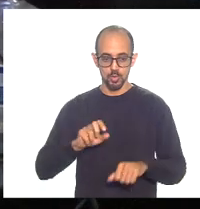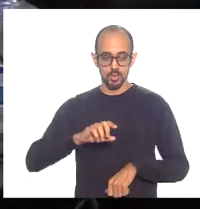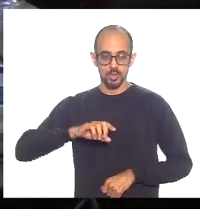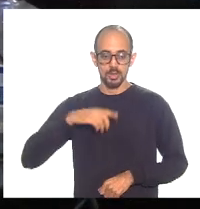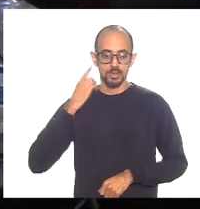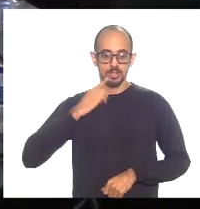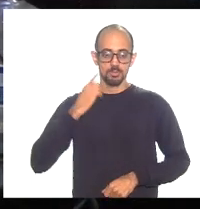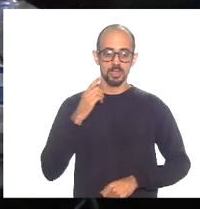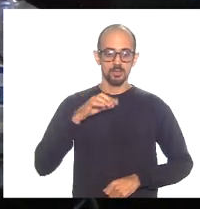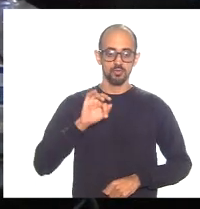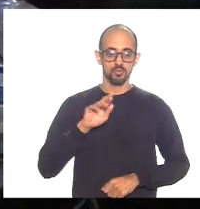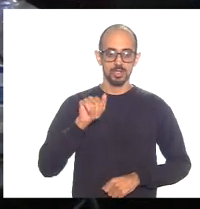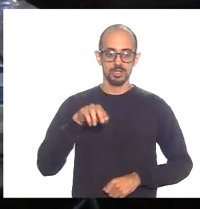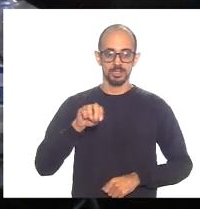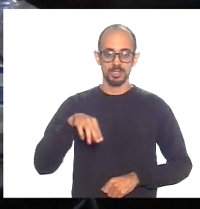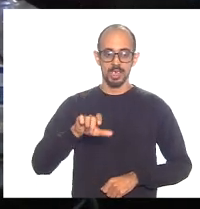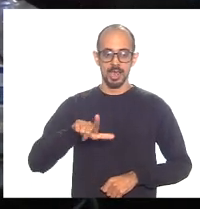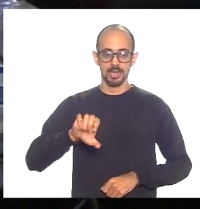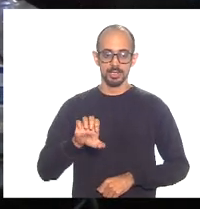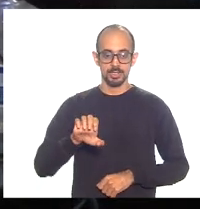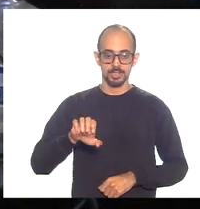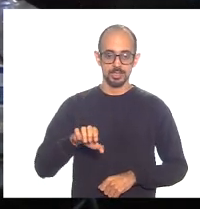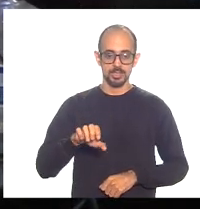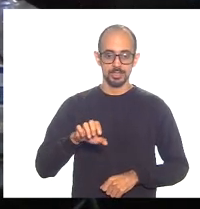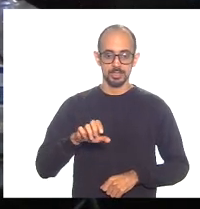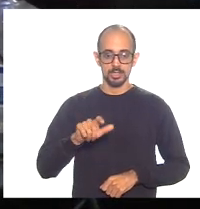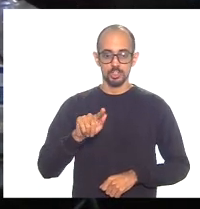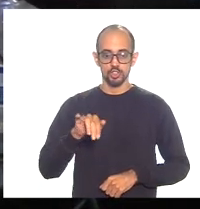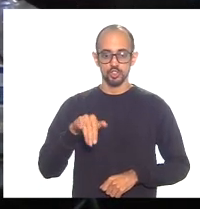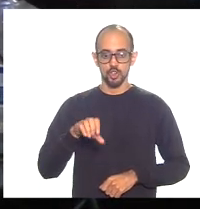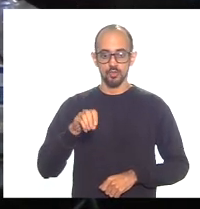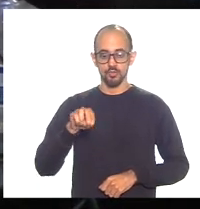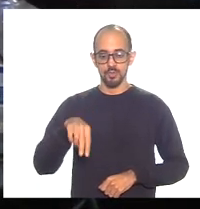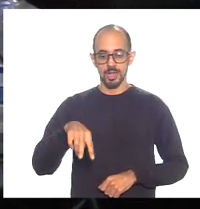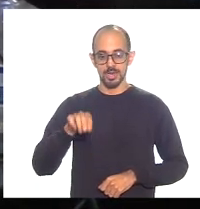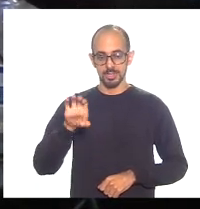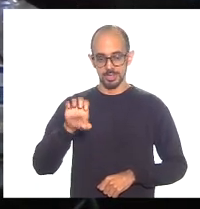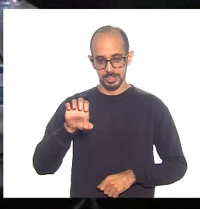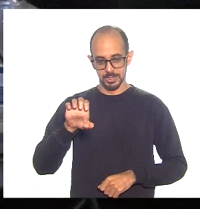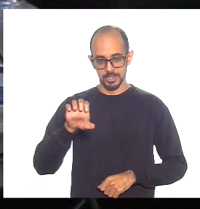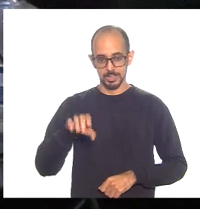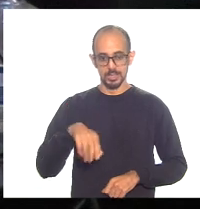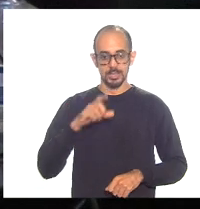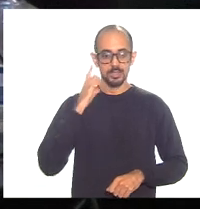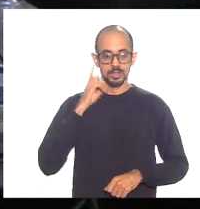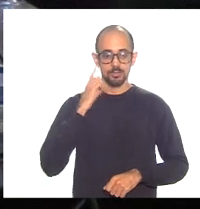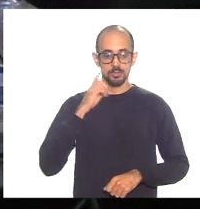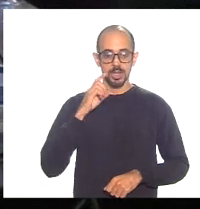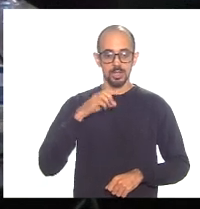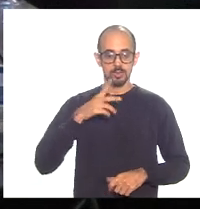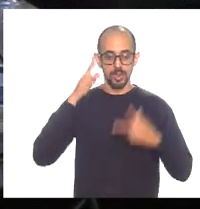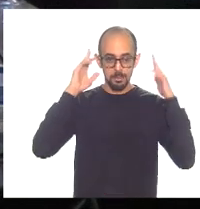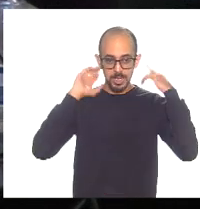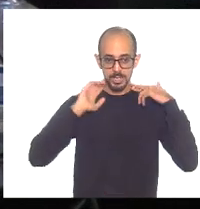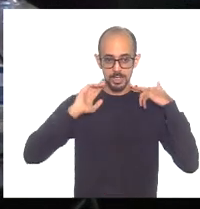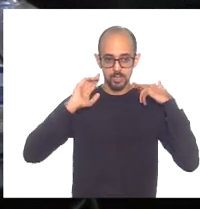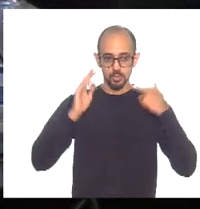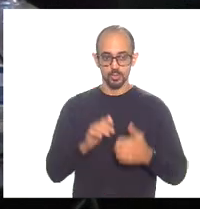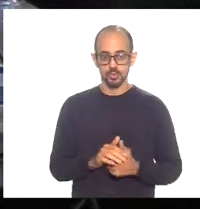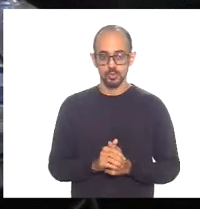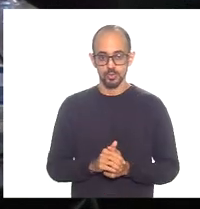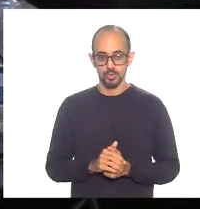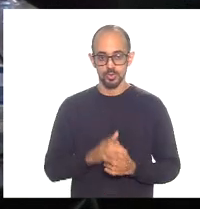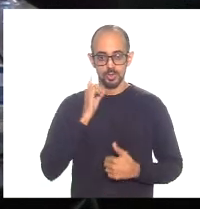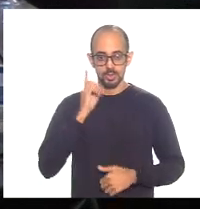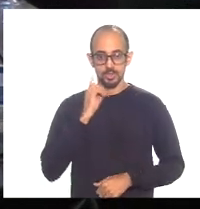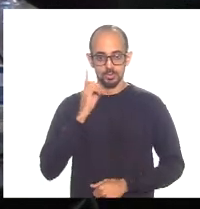Franciane Mota. Deputado Giovanni Ratinho. Deputado Marcelo Cabeleireiro.